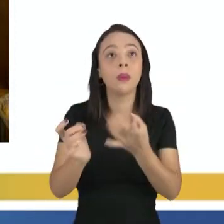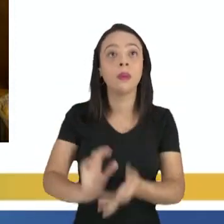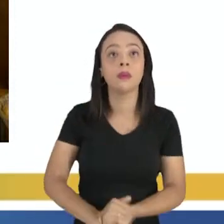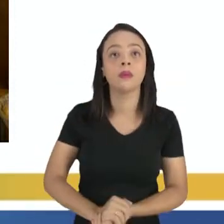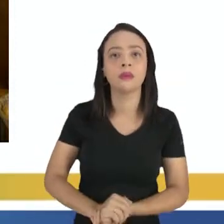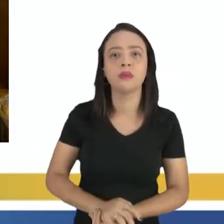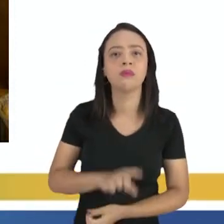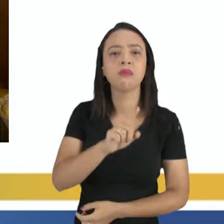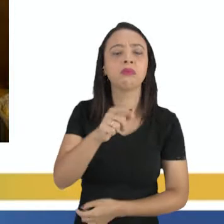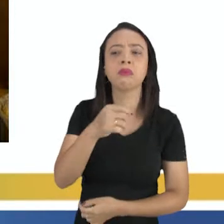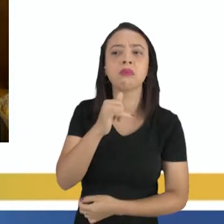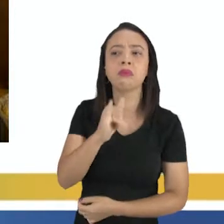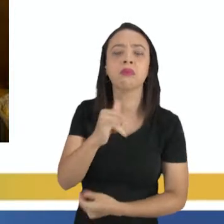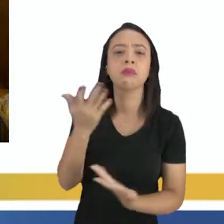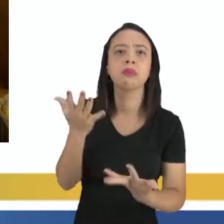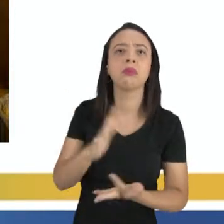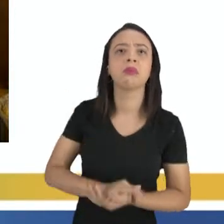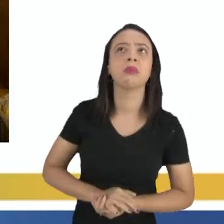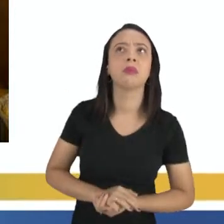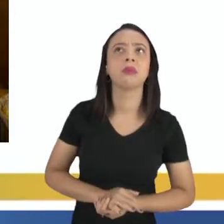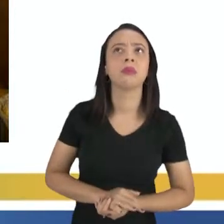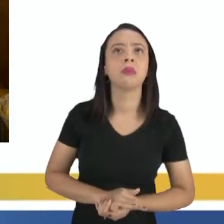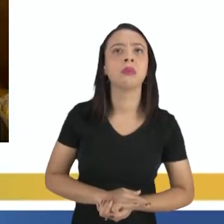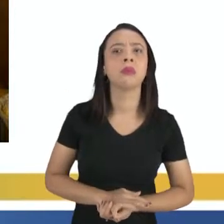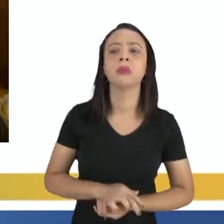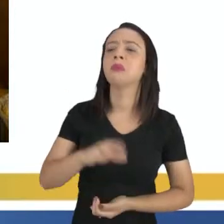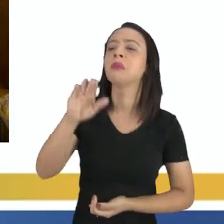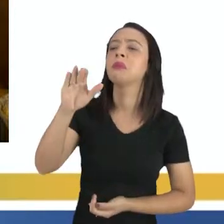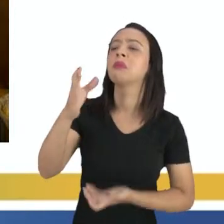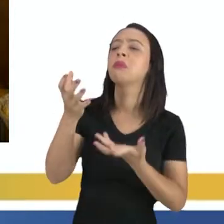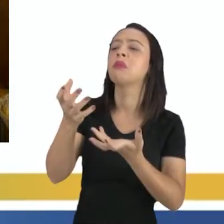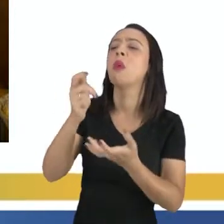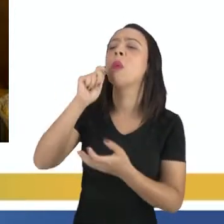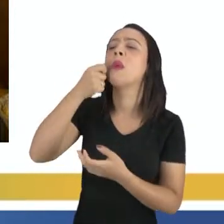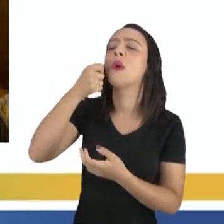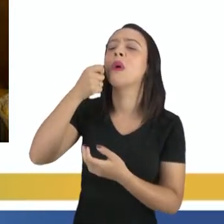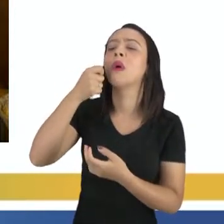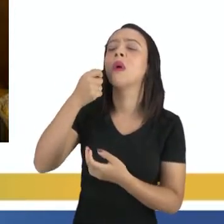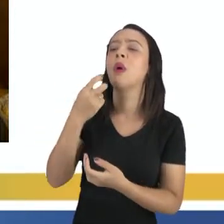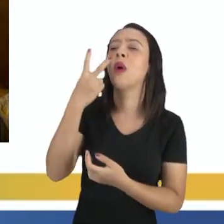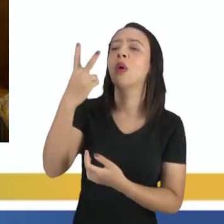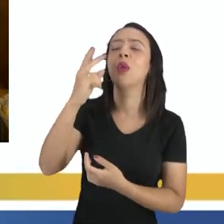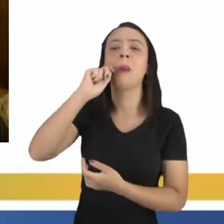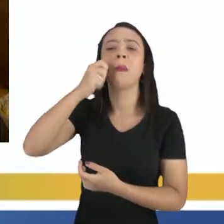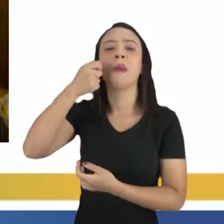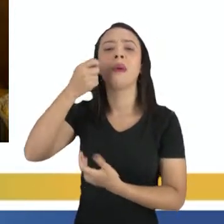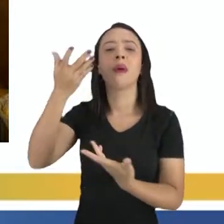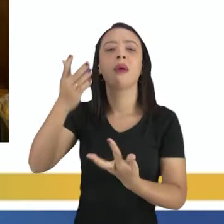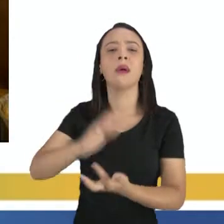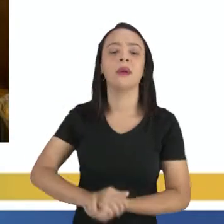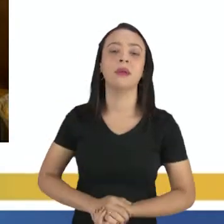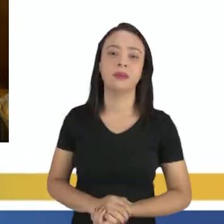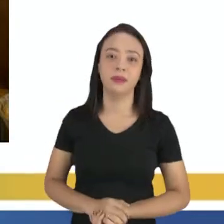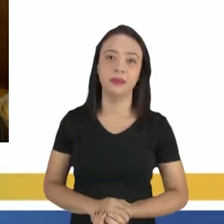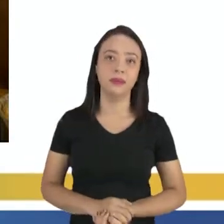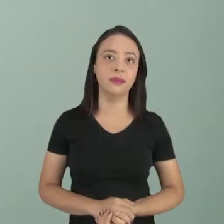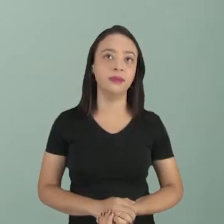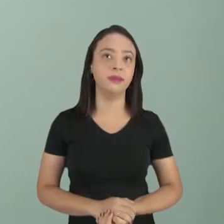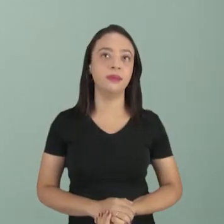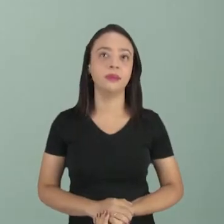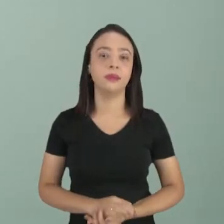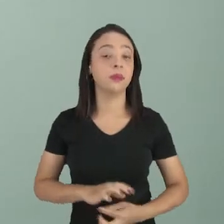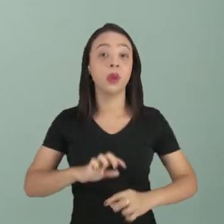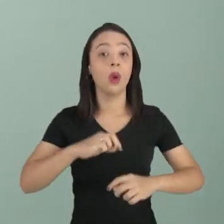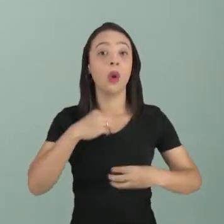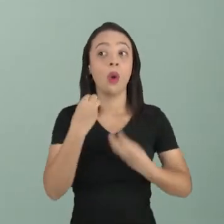nessa situação aí? Talvez, moço, me dê um pão, me dê 2 pães. Enfim, como que a gente